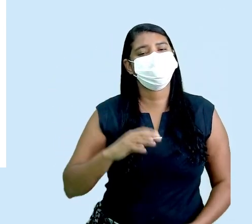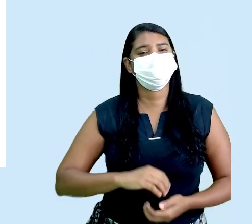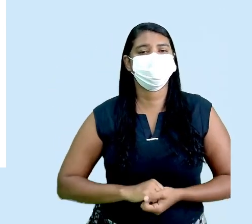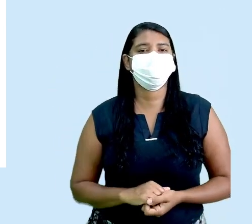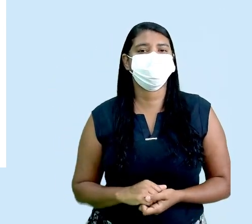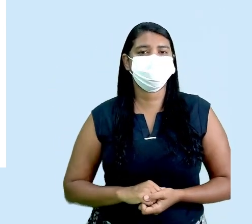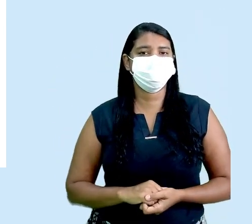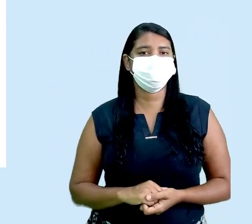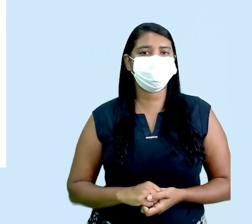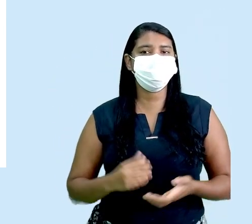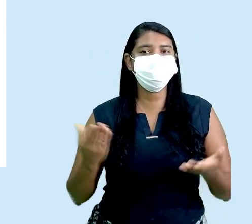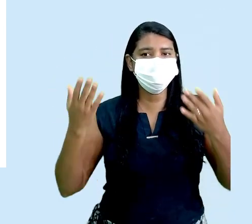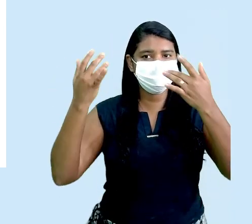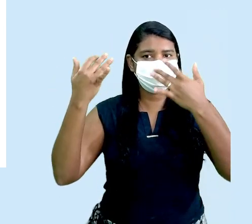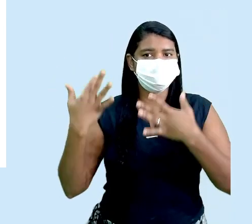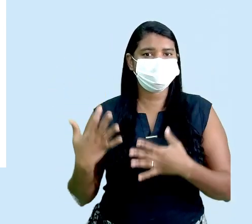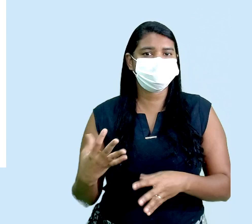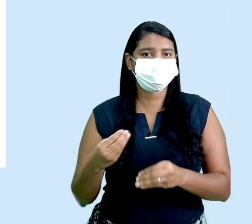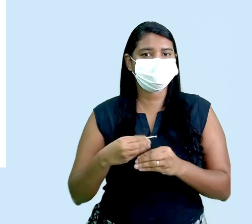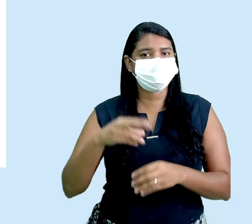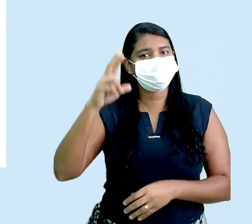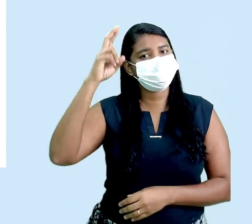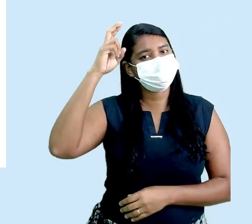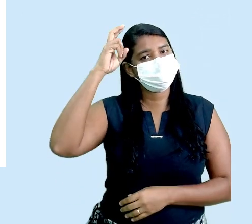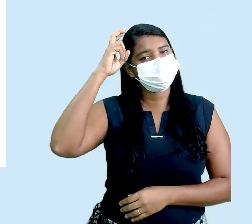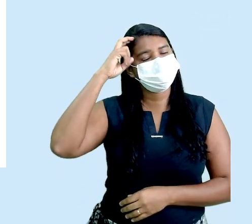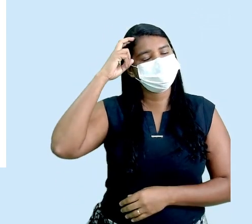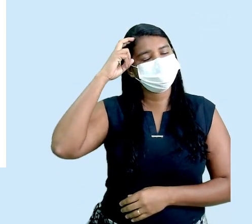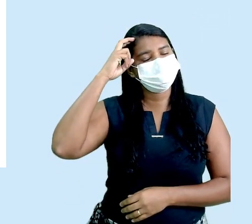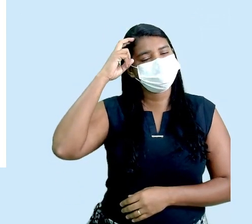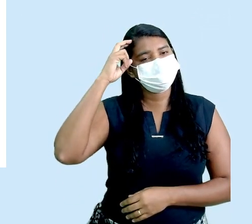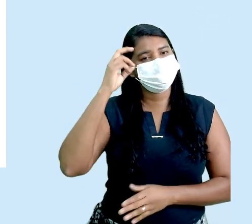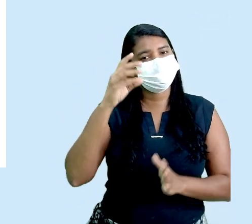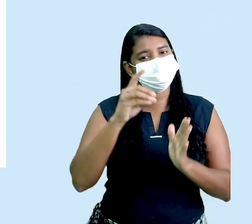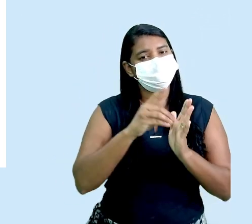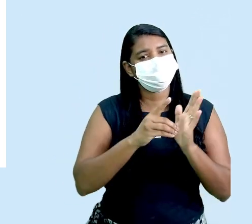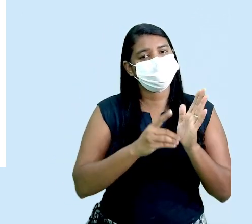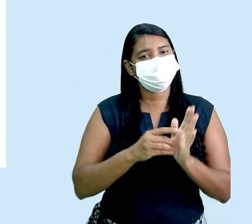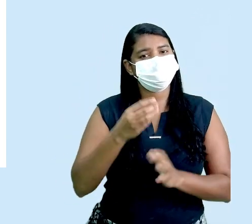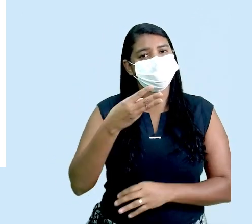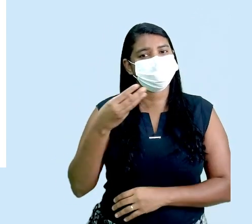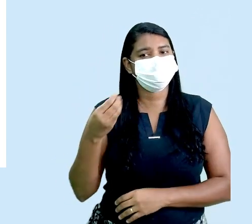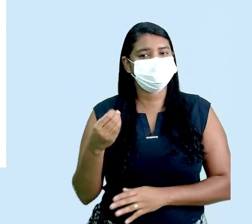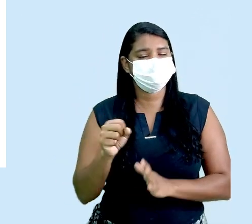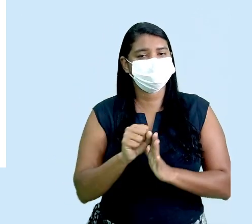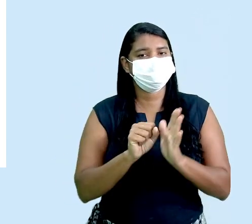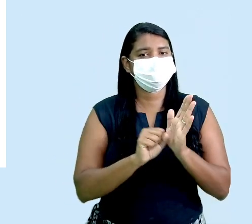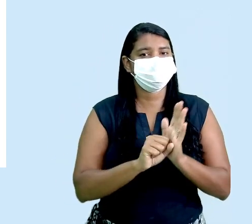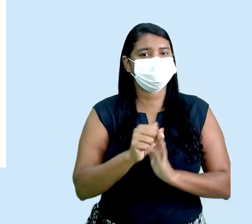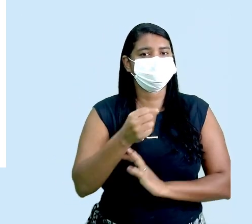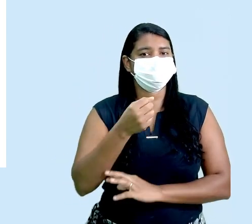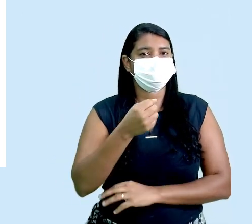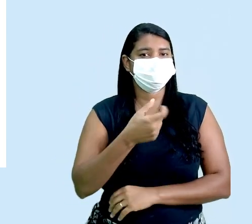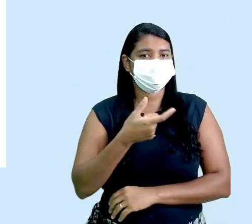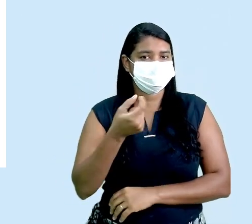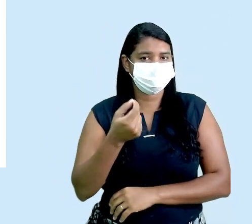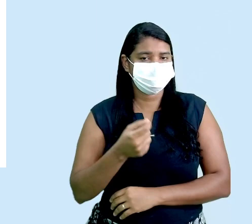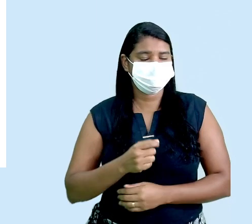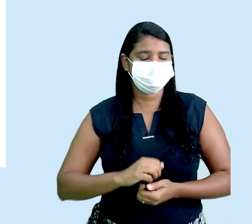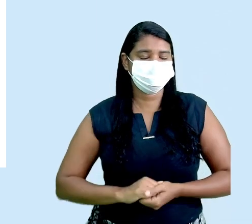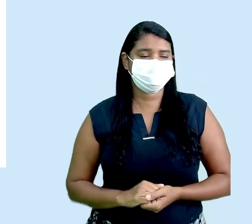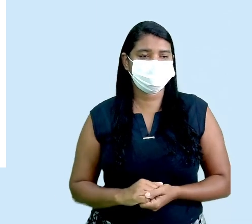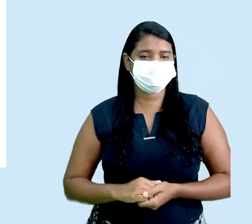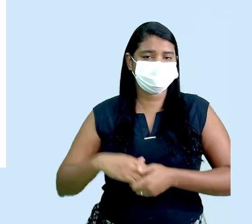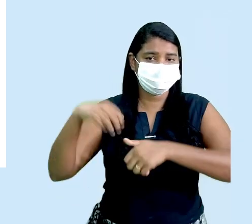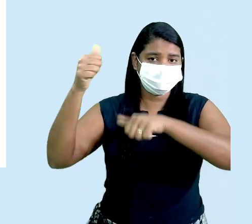né? Que já cita a questão da indústria cultural já desde a década de 30 do século XX, né? Porque ele já estava vendo